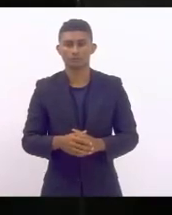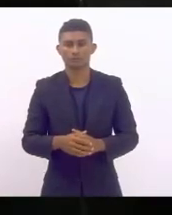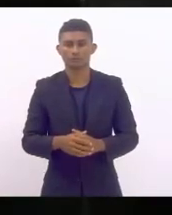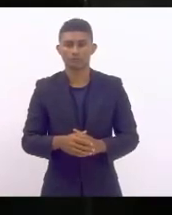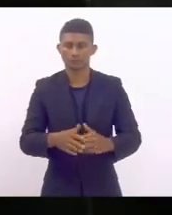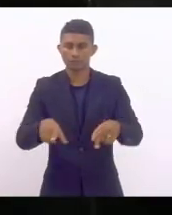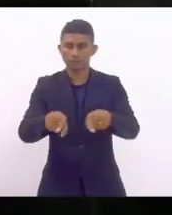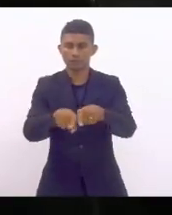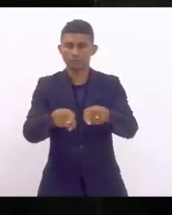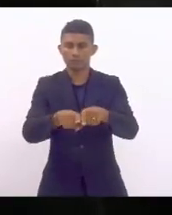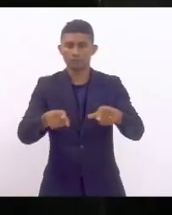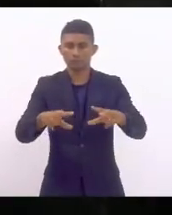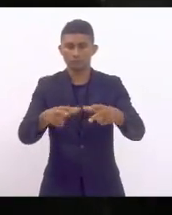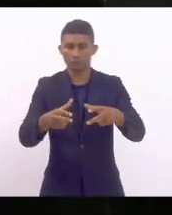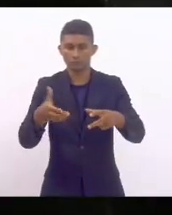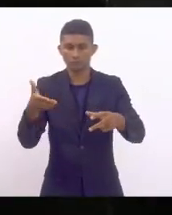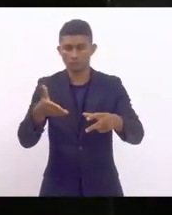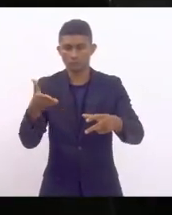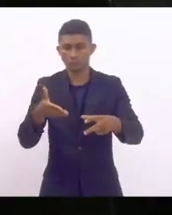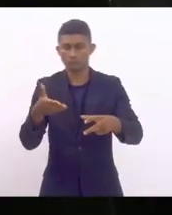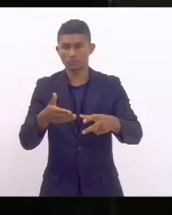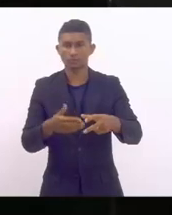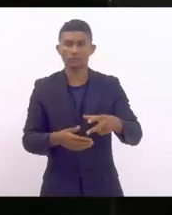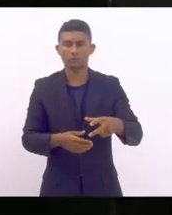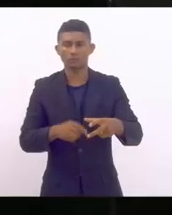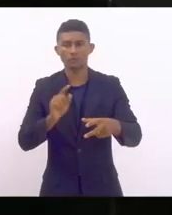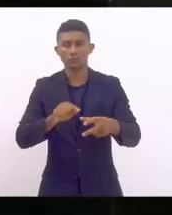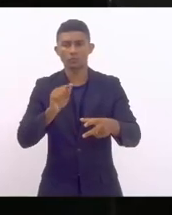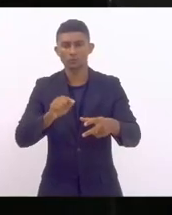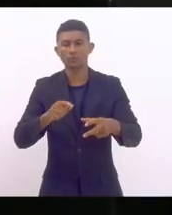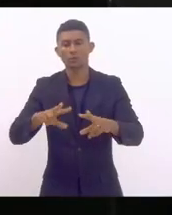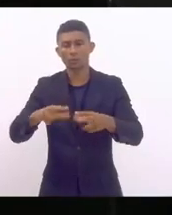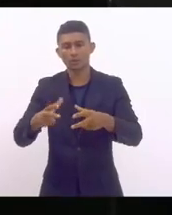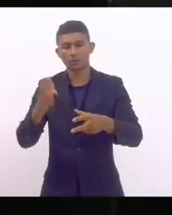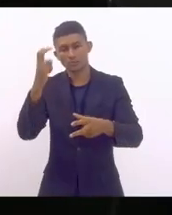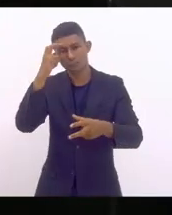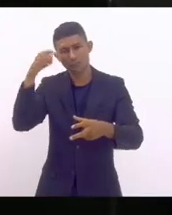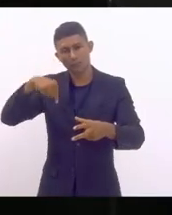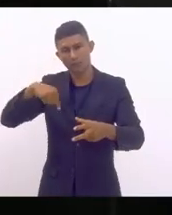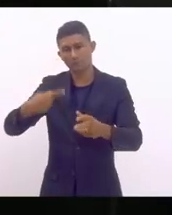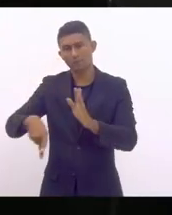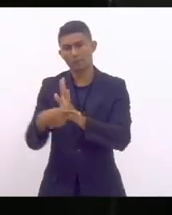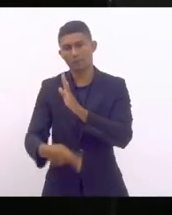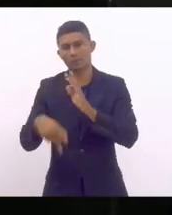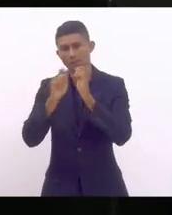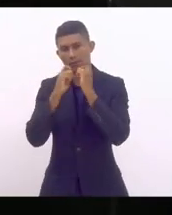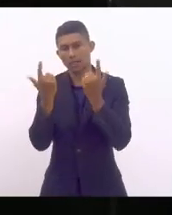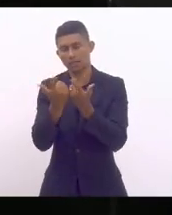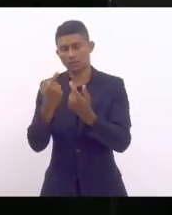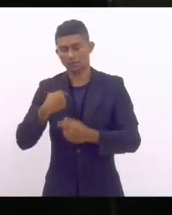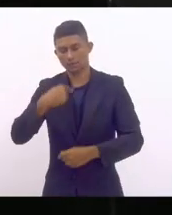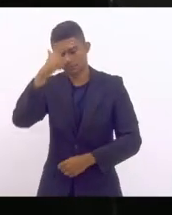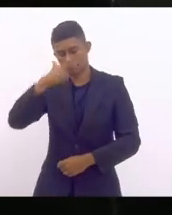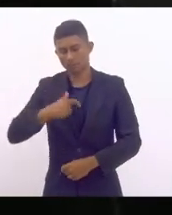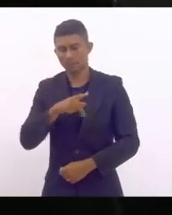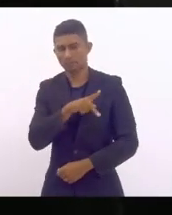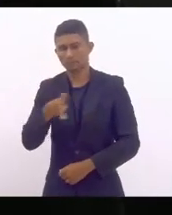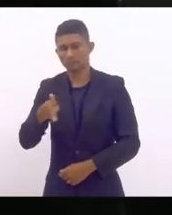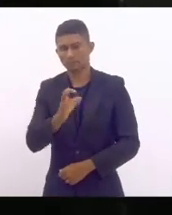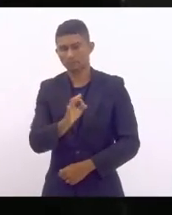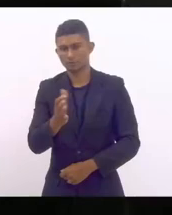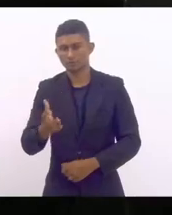comissão permanente de cultura da Assembleia Legislativa a qual é o princípio